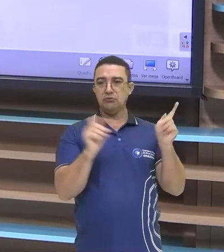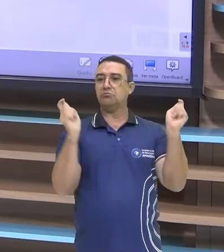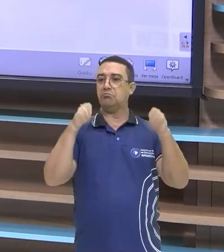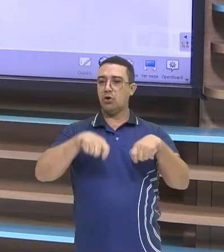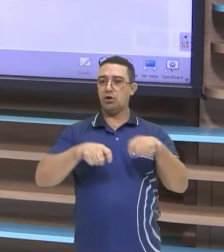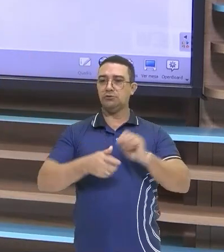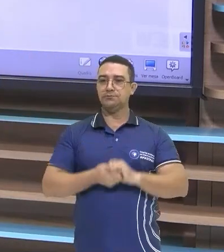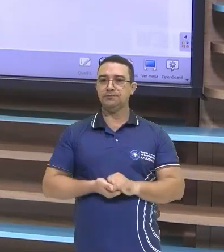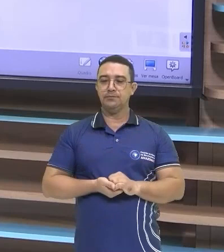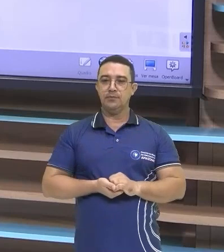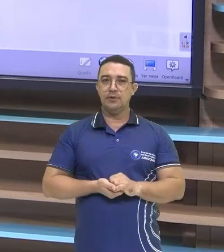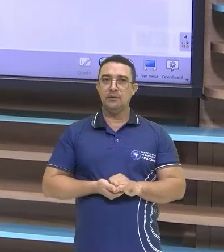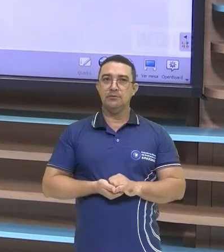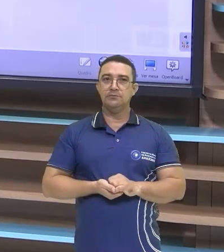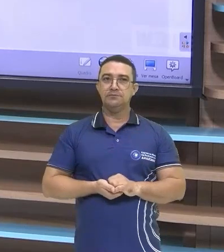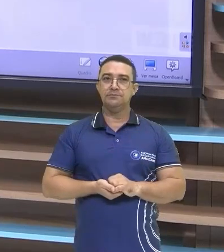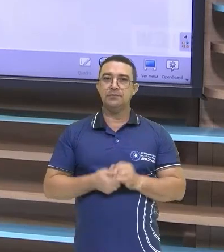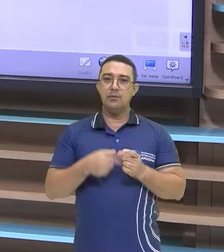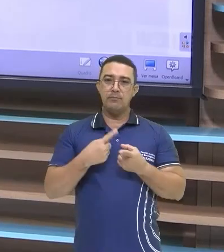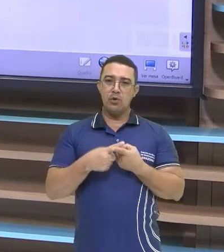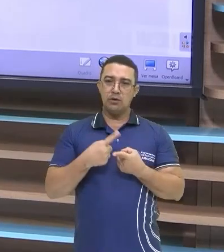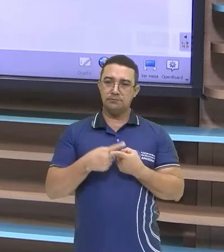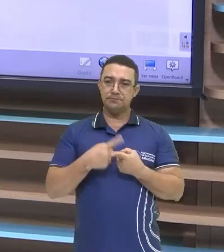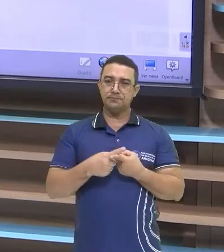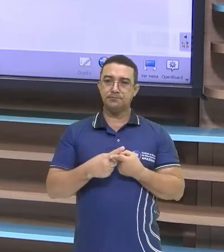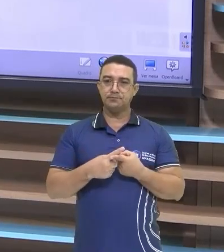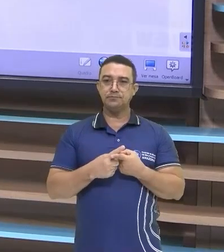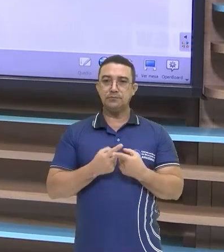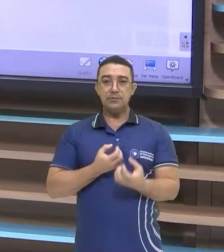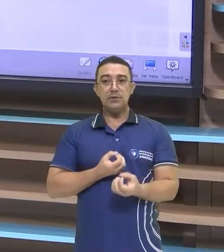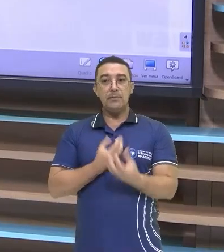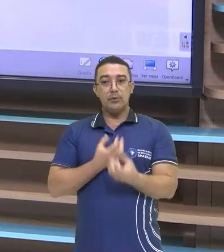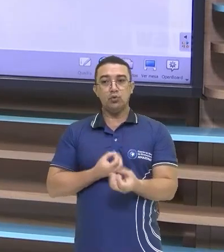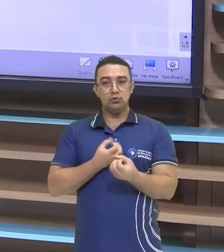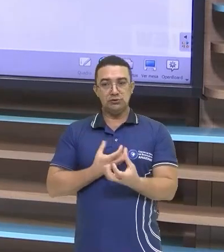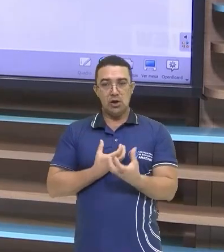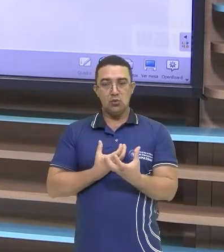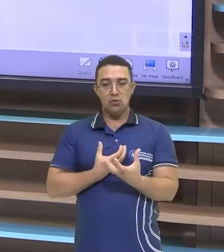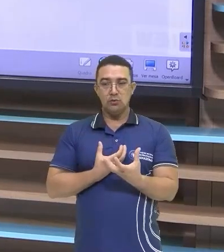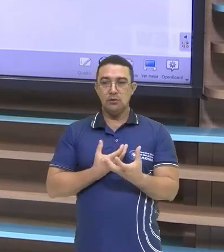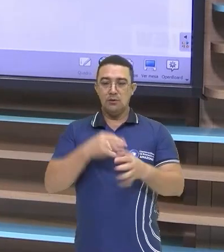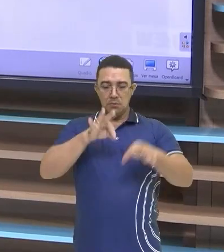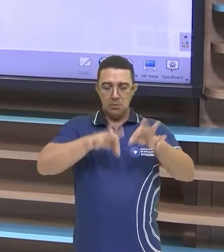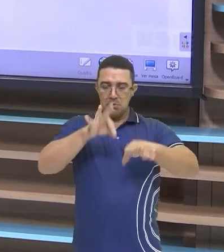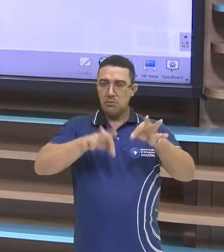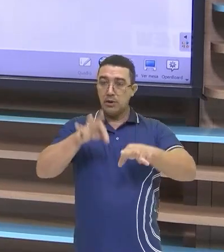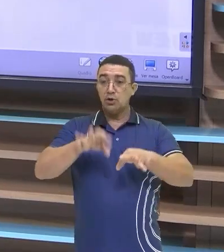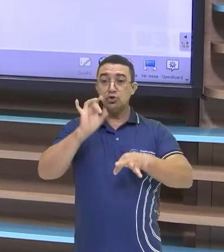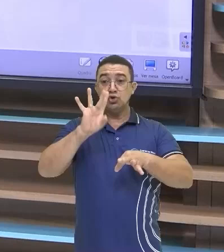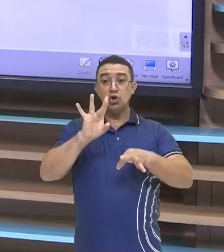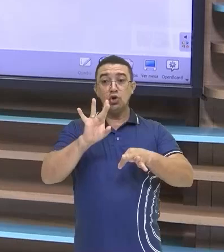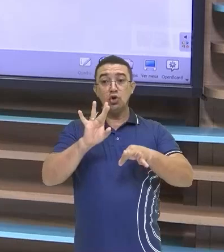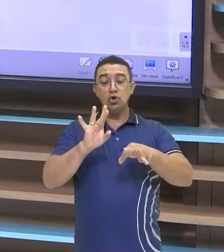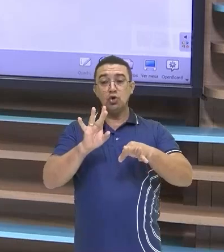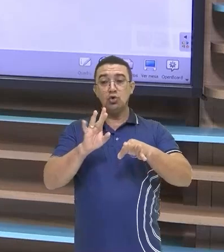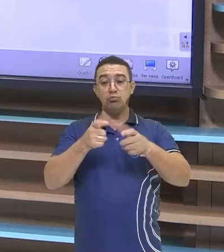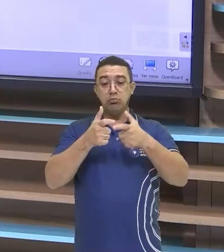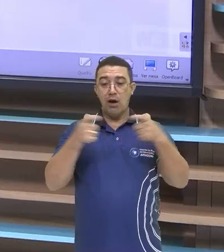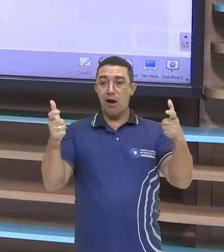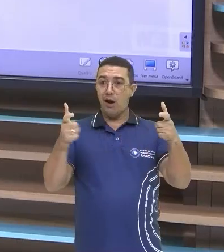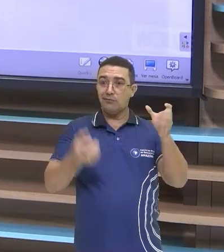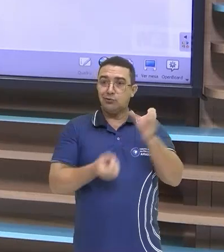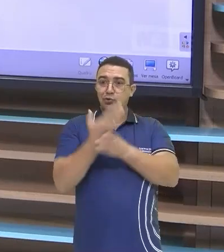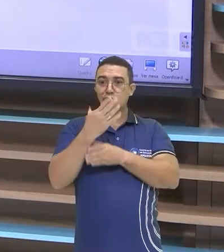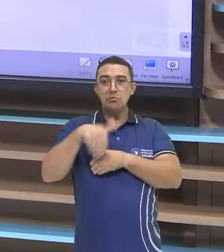certo? Porque a produção, ela só gera emprego e divisas quase onde ela é produzida, tá bom? Se